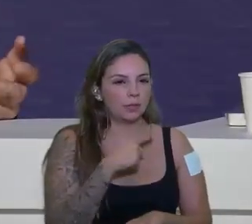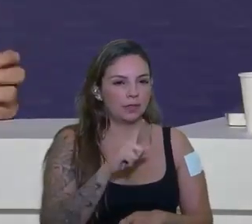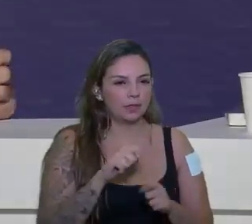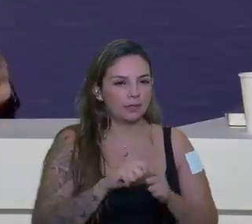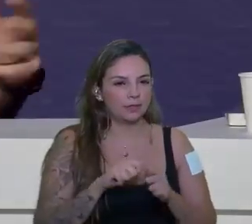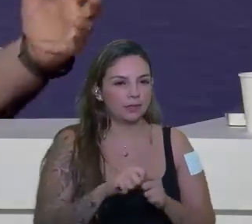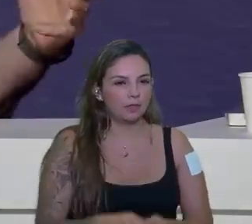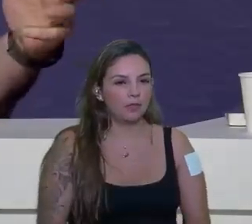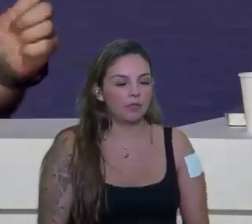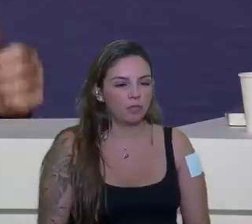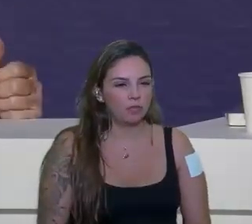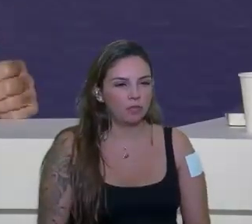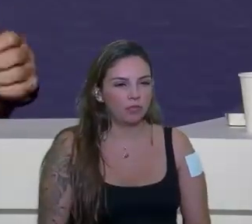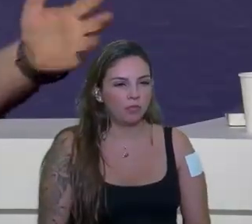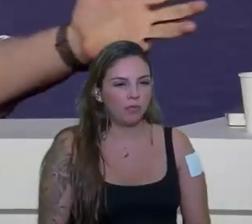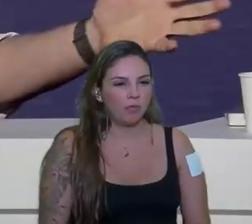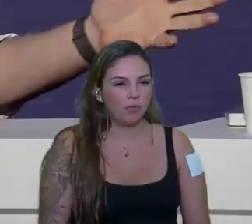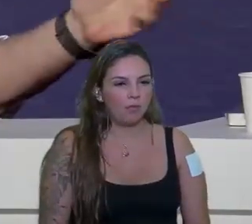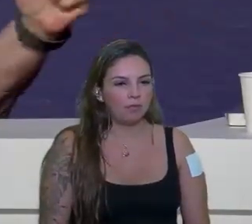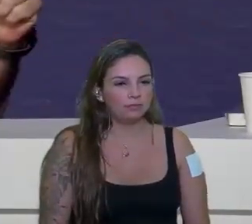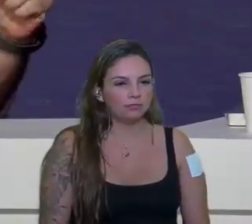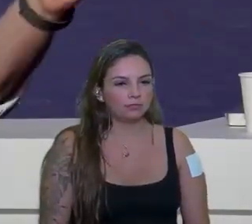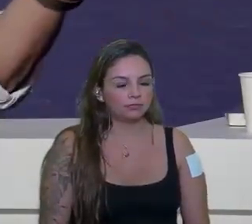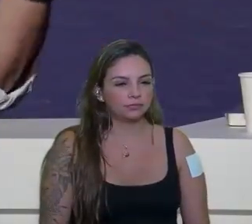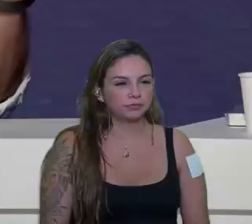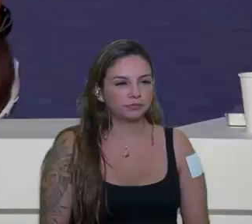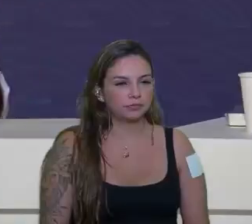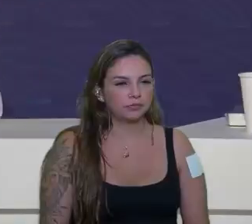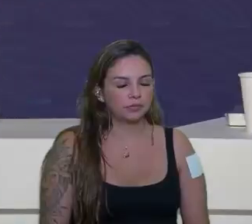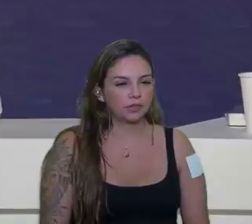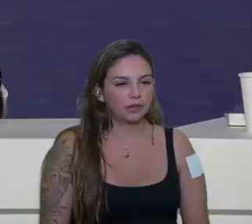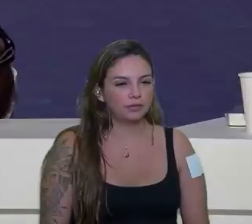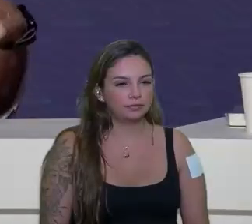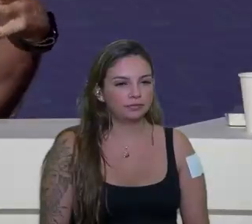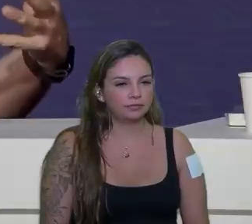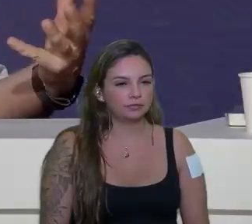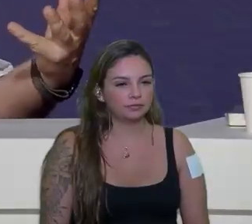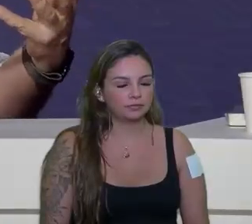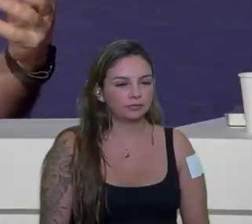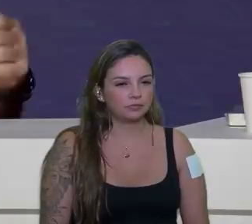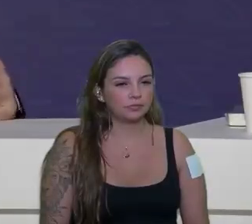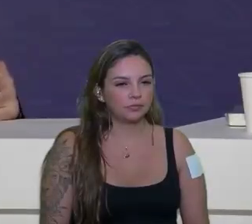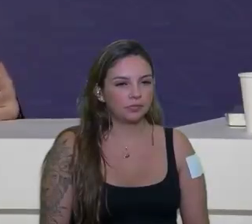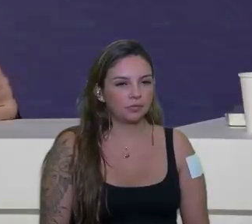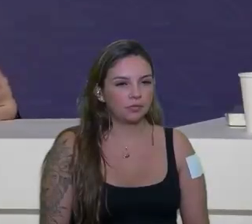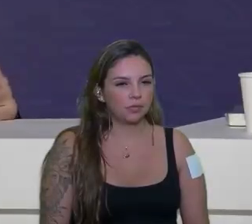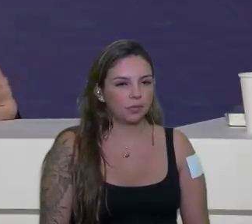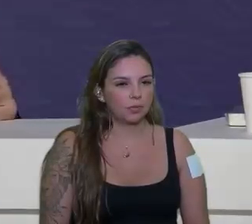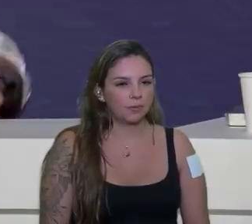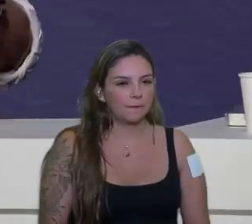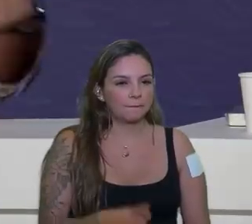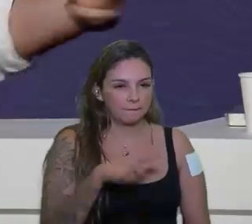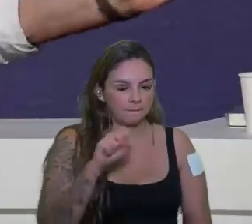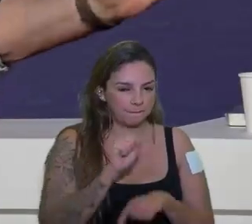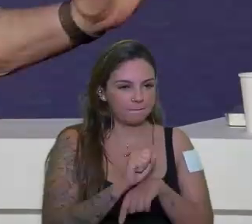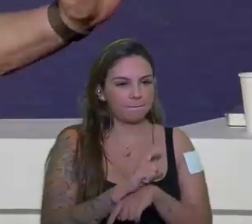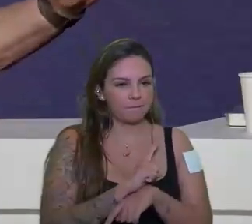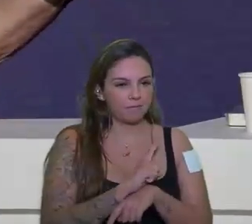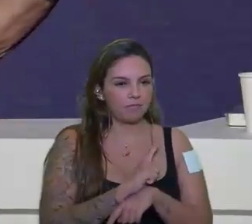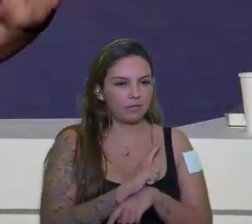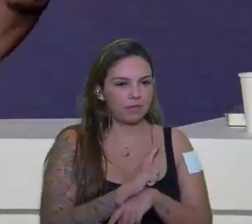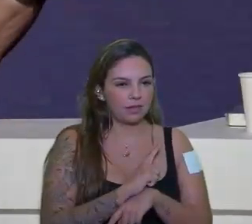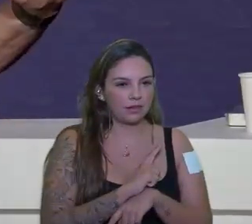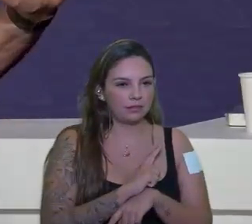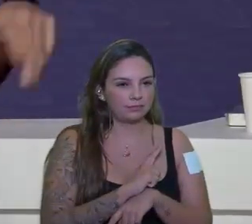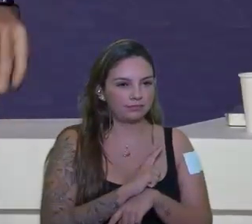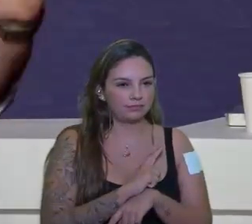grisalho. Ele traja camiseta de botões de mangas compridas de tom branco. Usa óculos redondos de aro preto e leva no pescoço o crachá dos